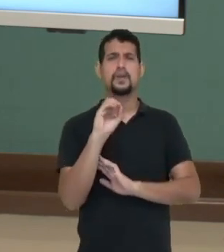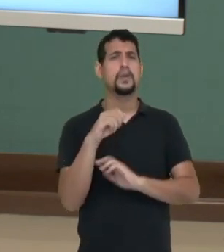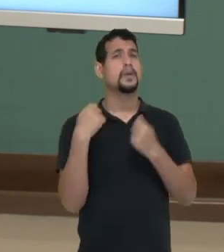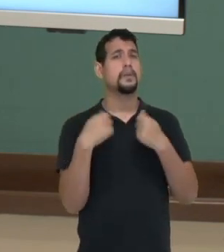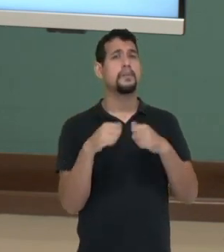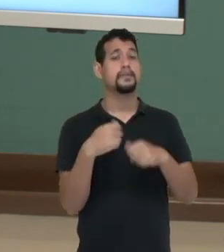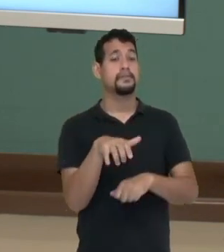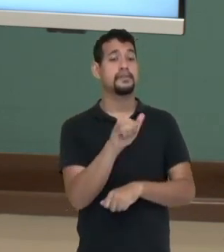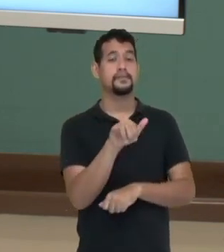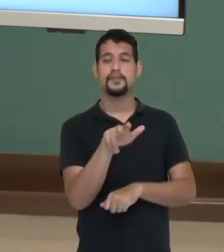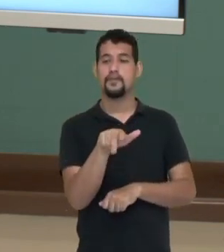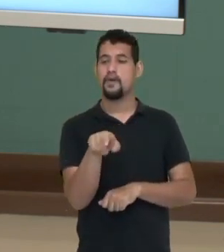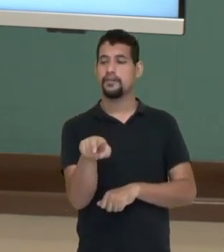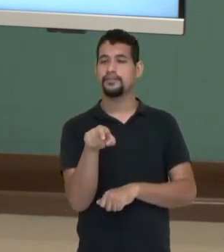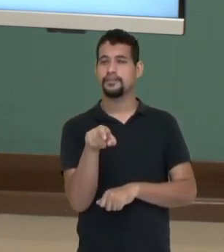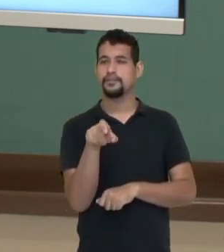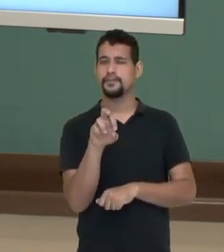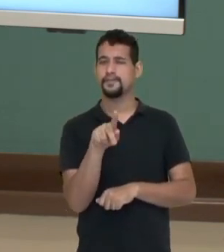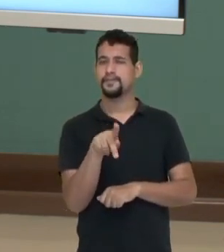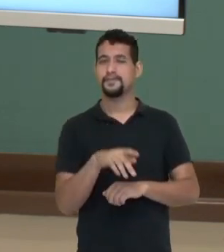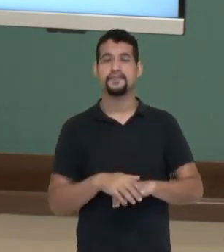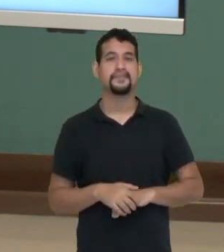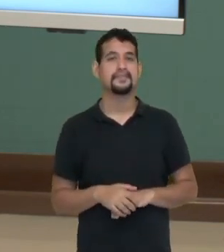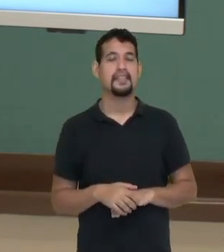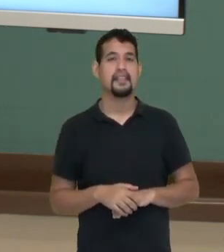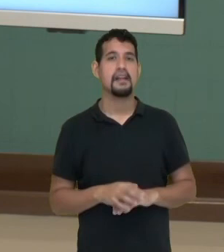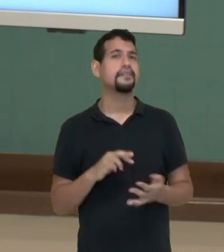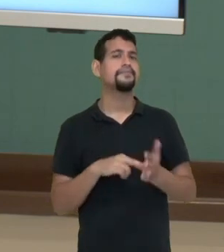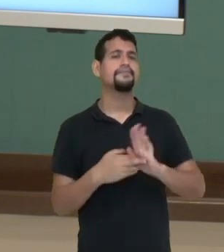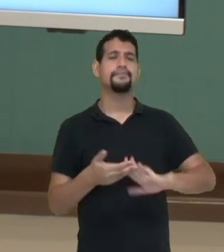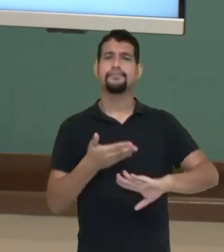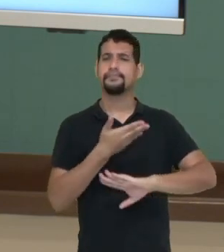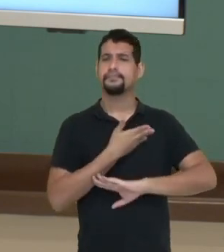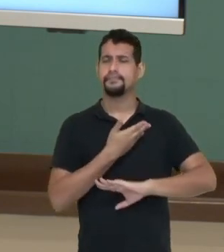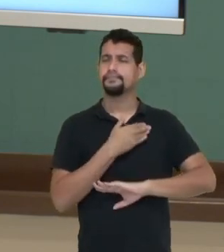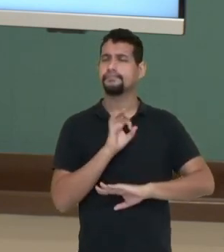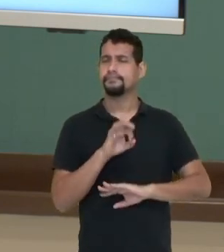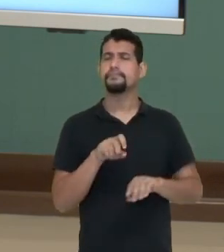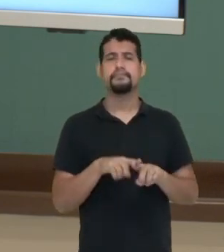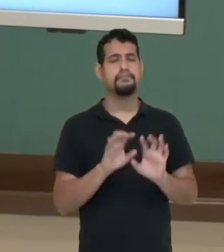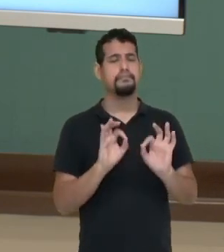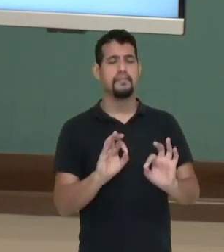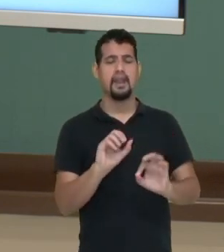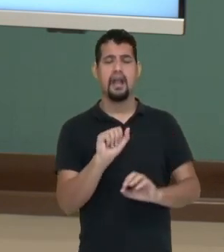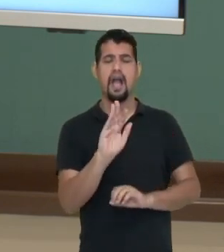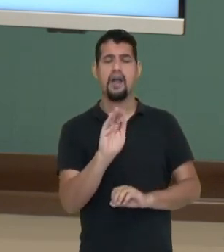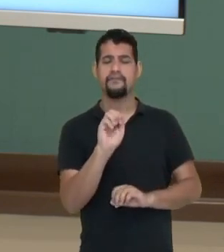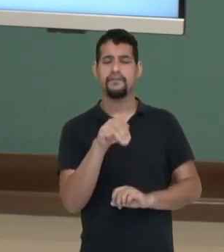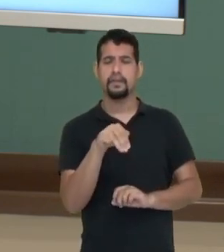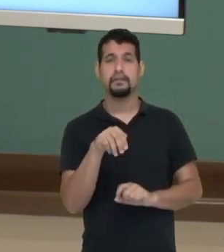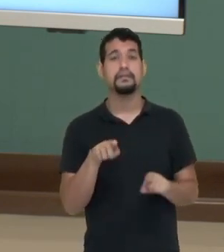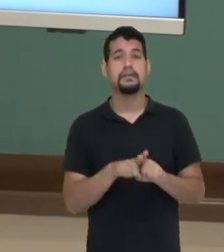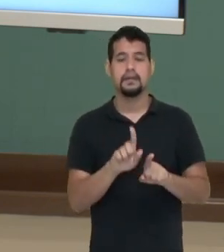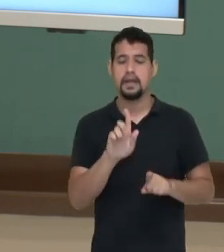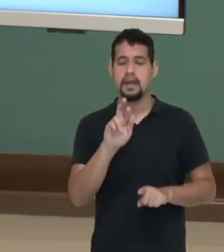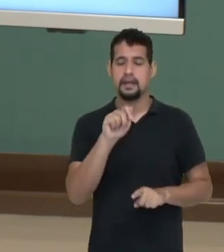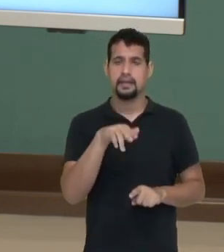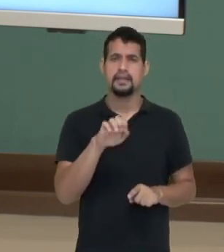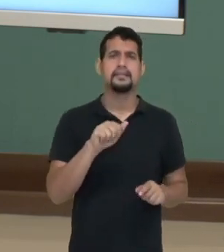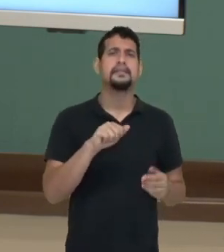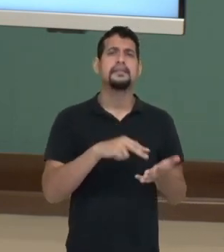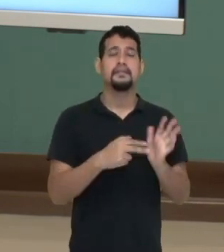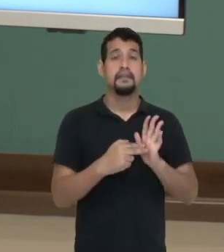y igual a x, tá bom? Que é um tipo de função afim. As grandezas envolvidas em uma função linear